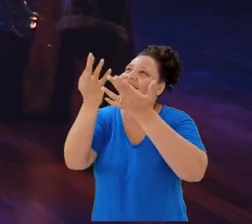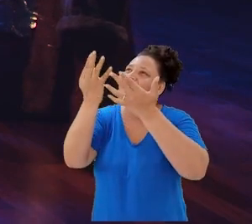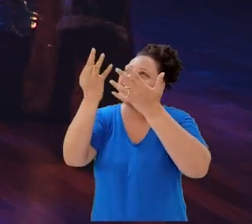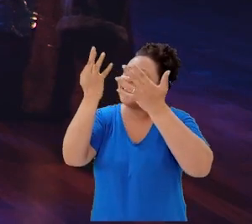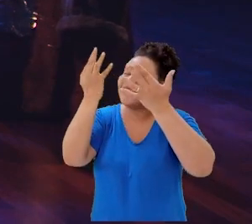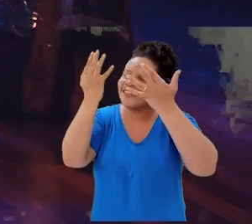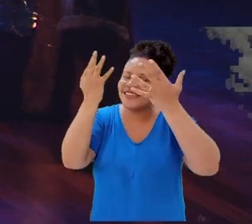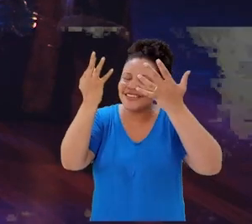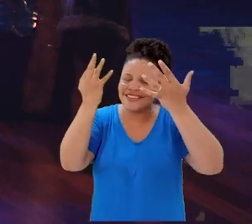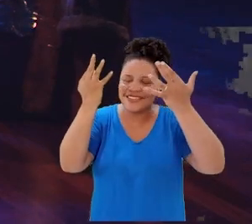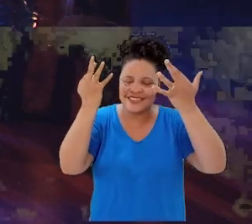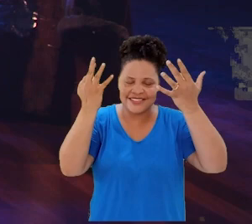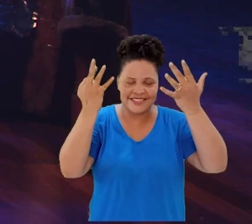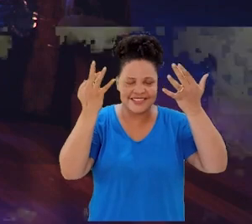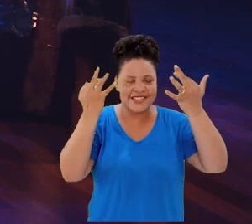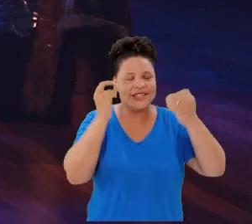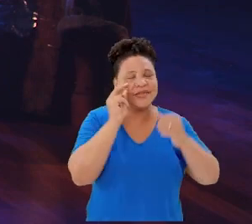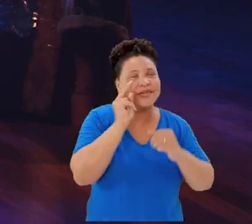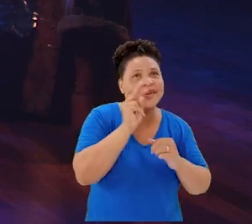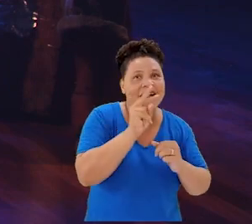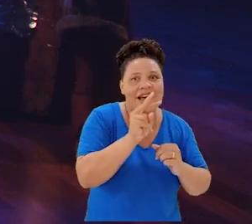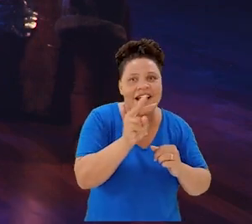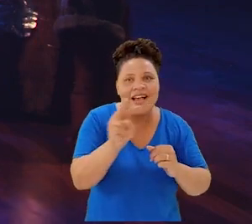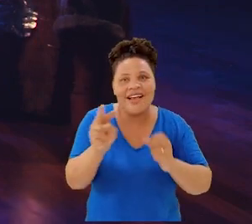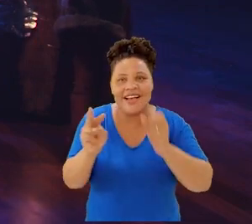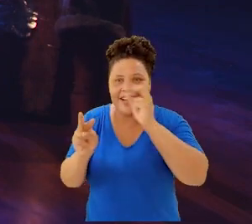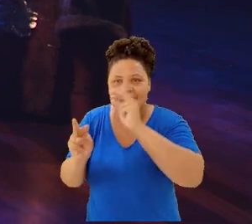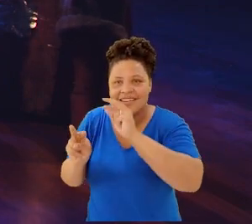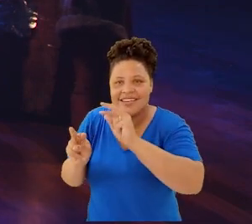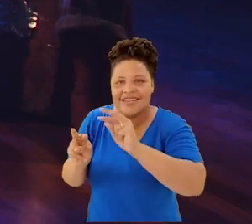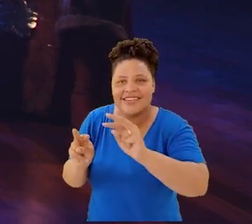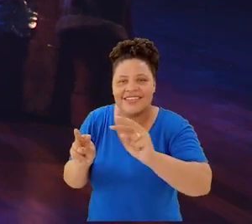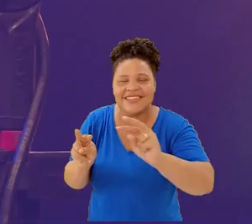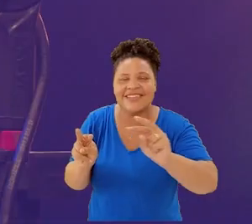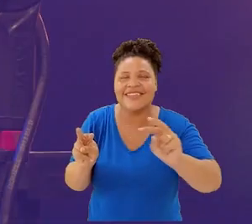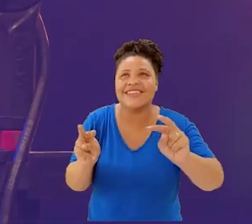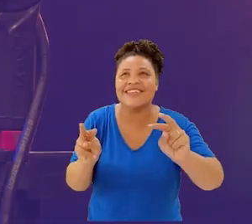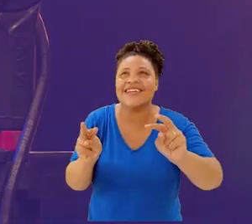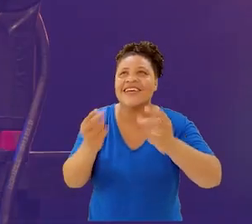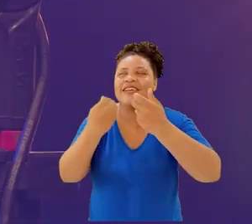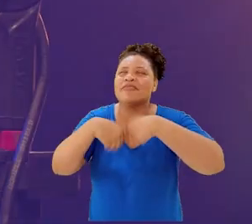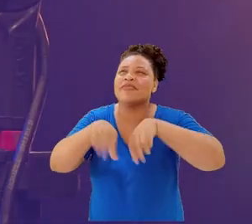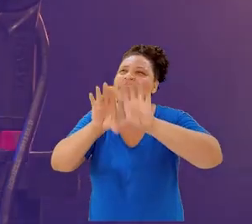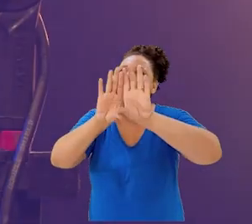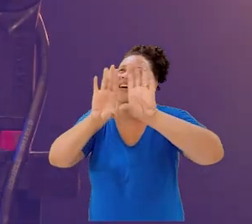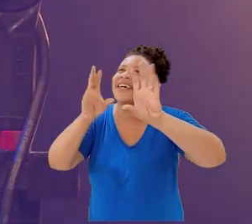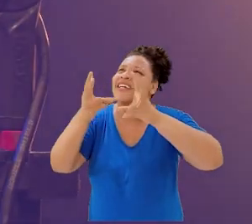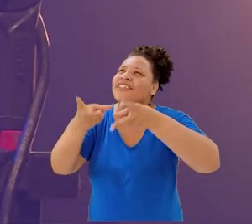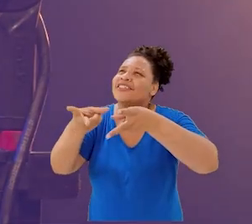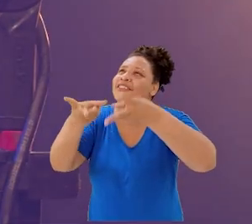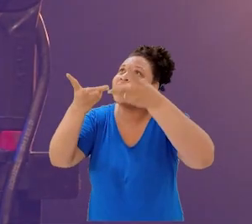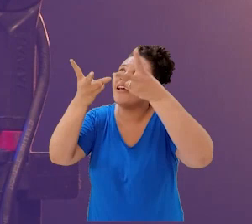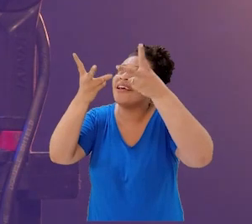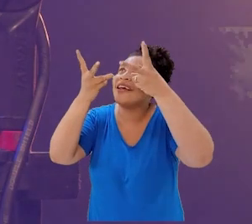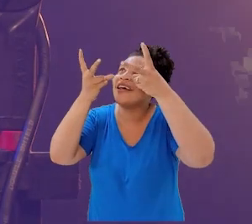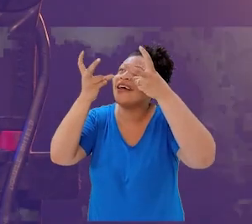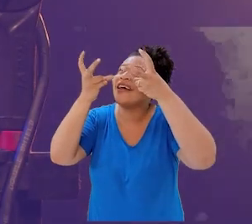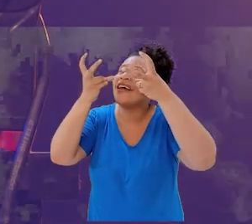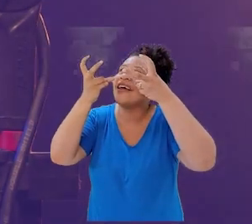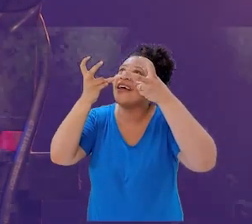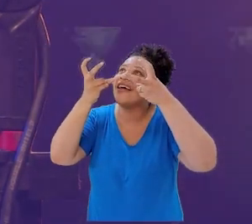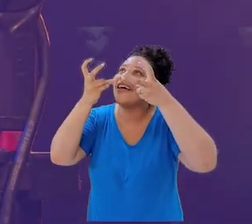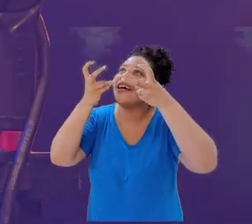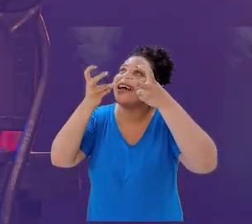ter olhos d'água fria pra enxergar.